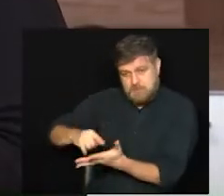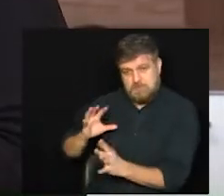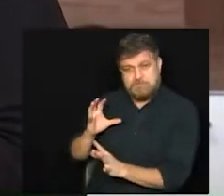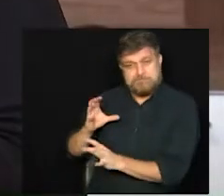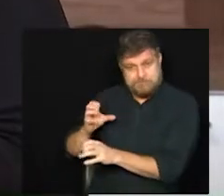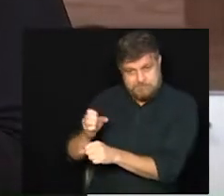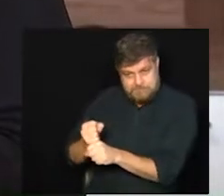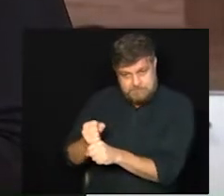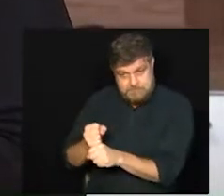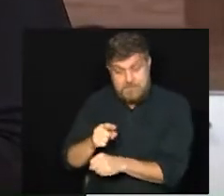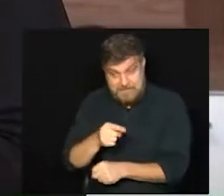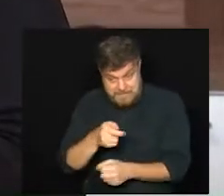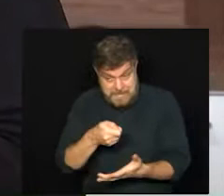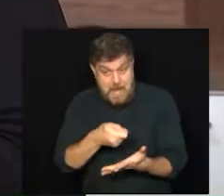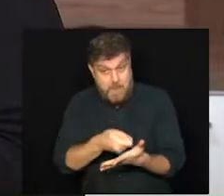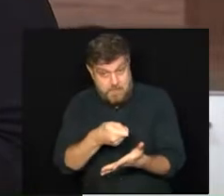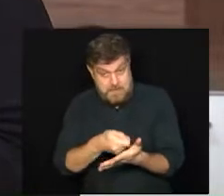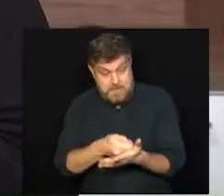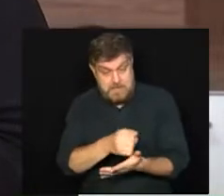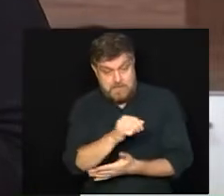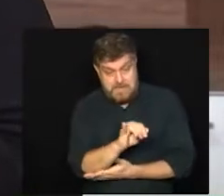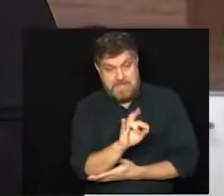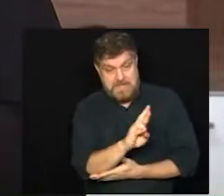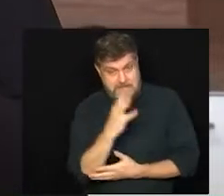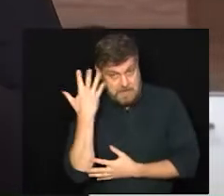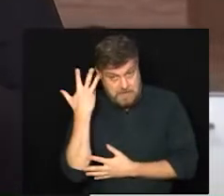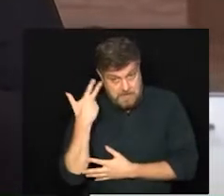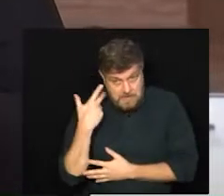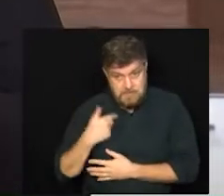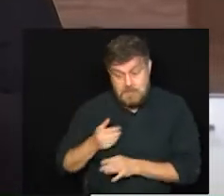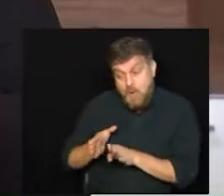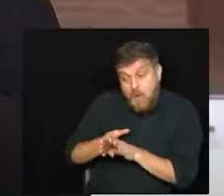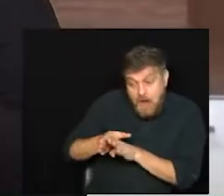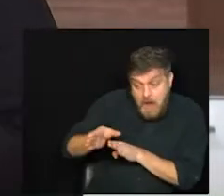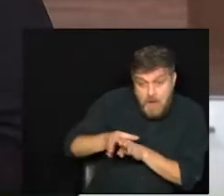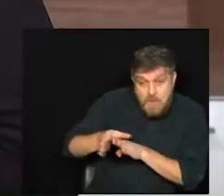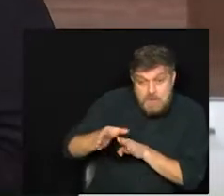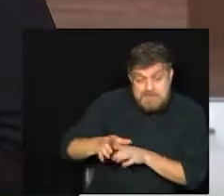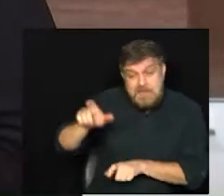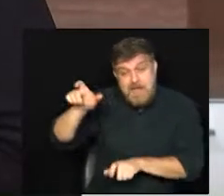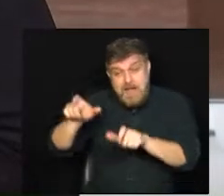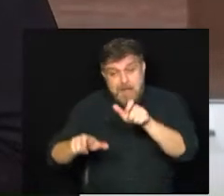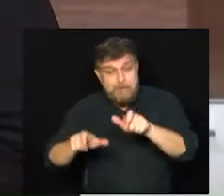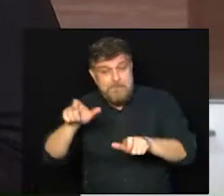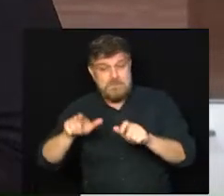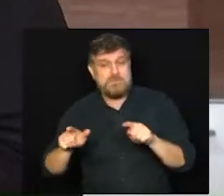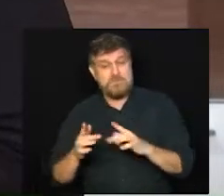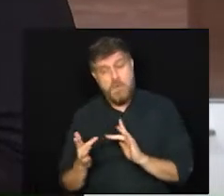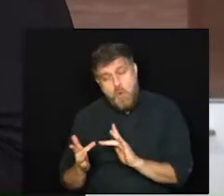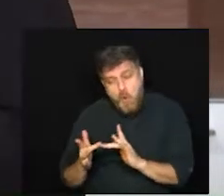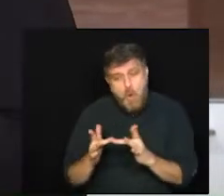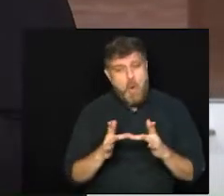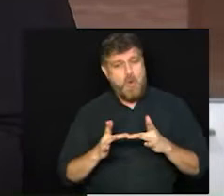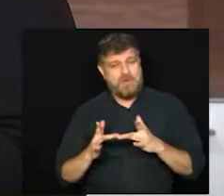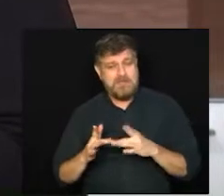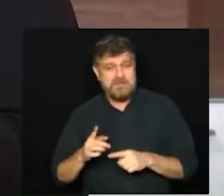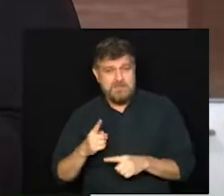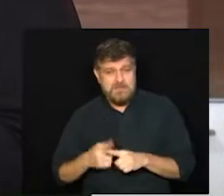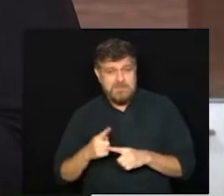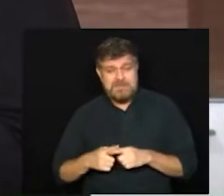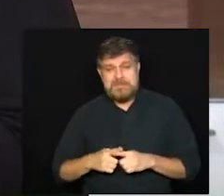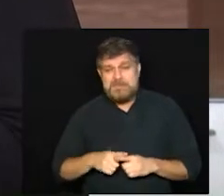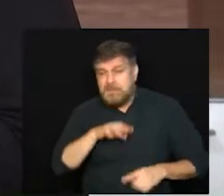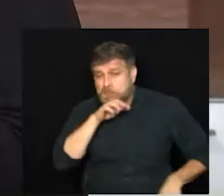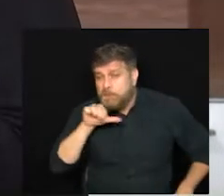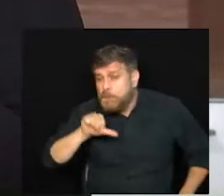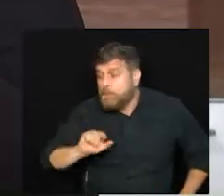são exigidos. Então, eu aconselho essas pessoas que entrem em contato, porque assim, o ruim é que